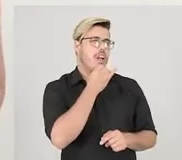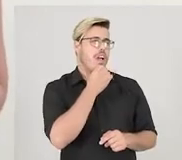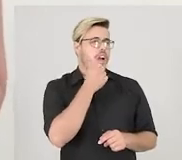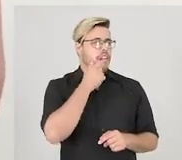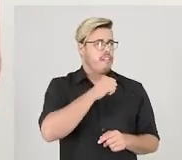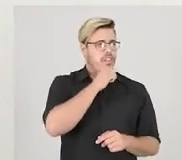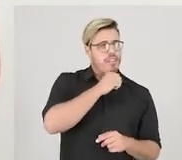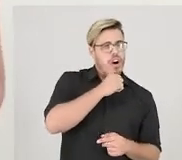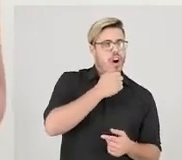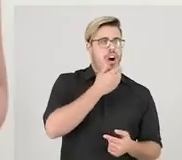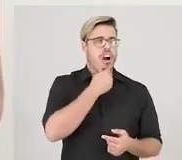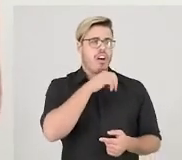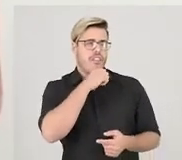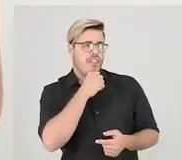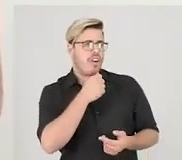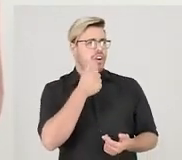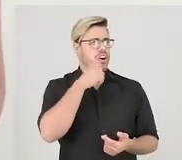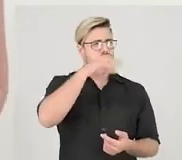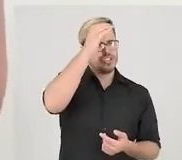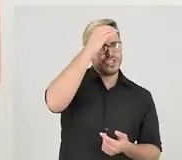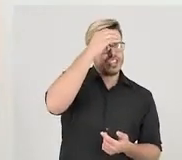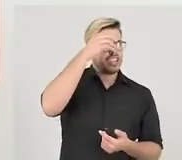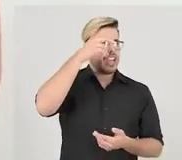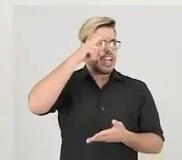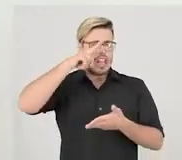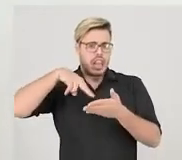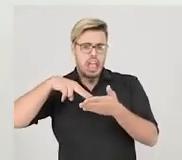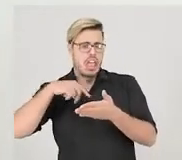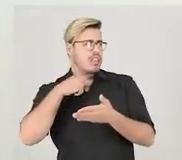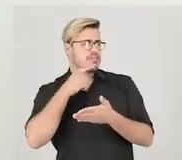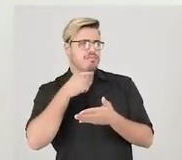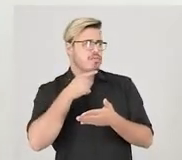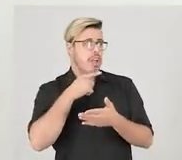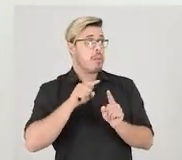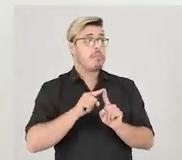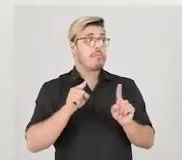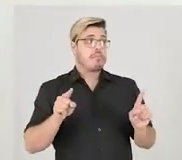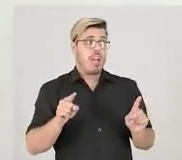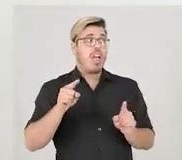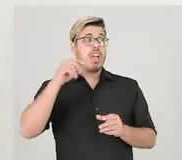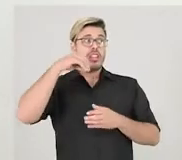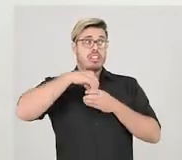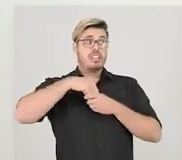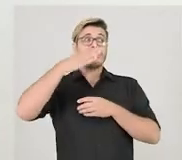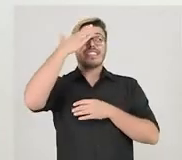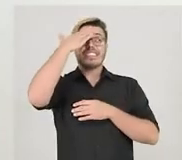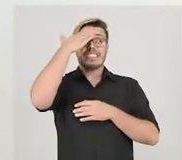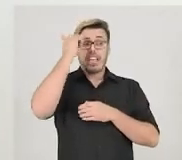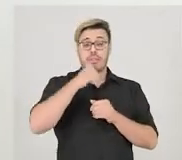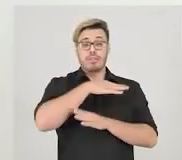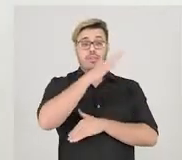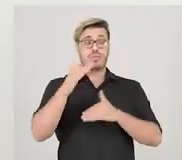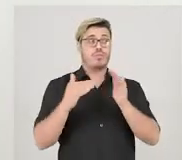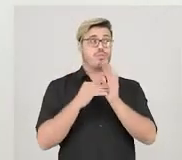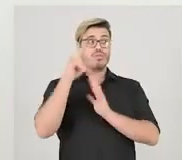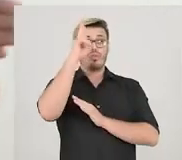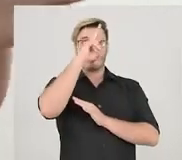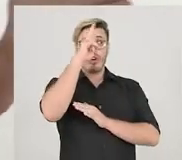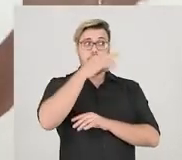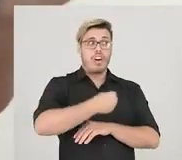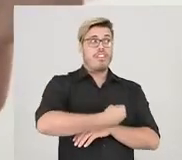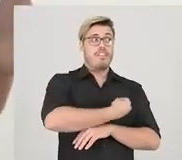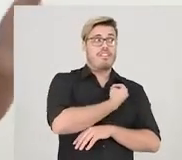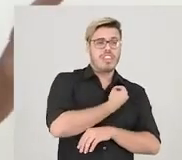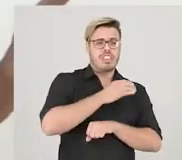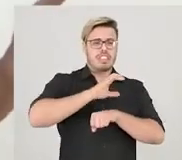de geografia, sabem muito de ciência. Então, não é só porque o menino não está alfabetizado ou por vezes não